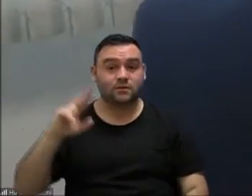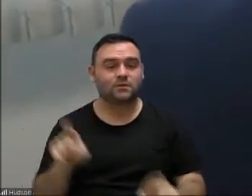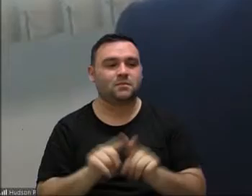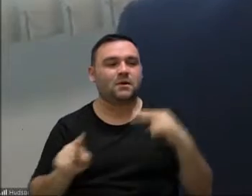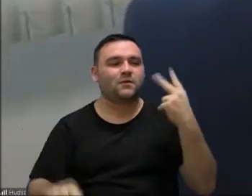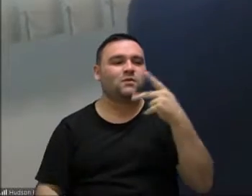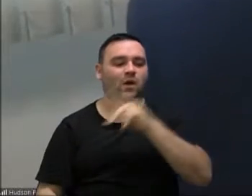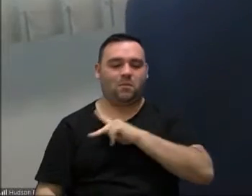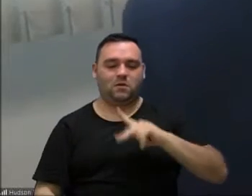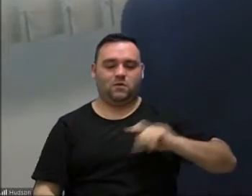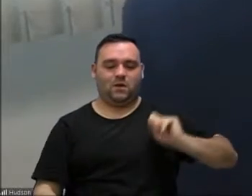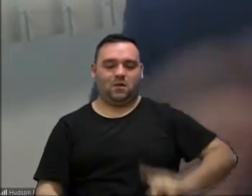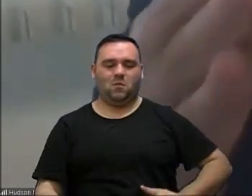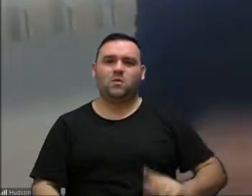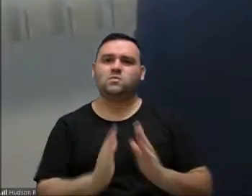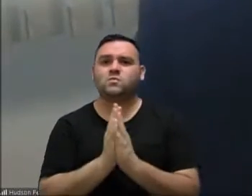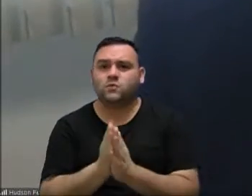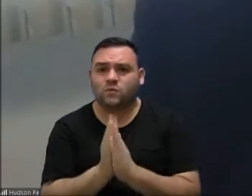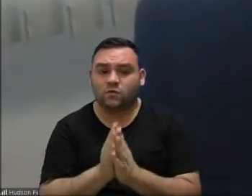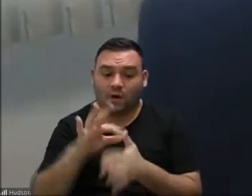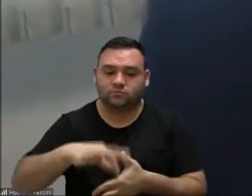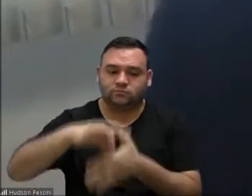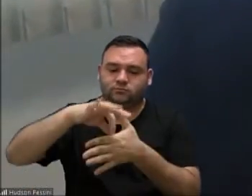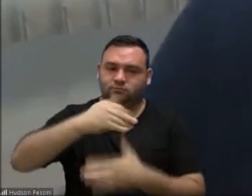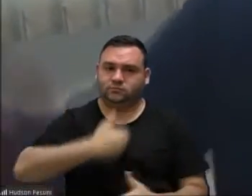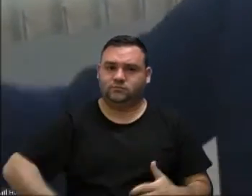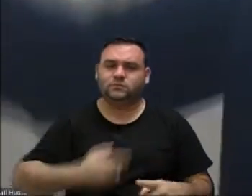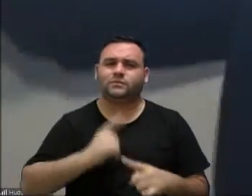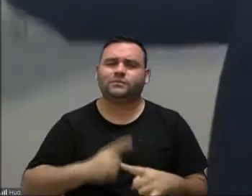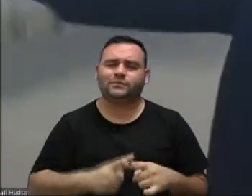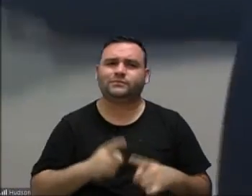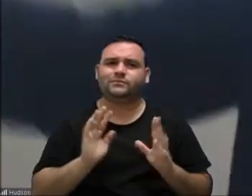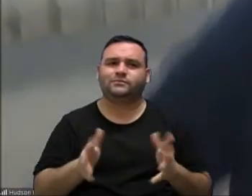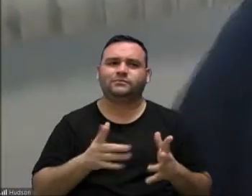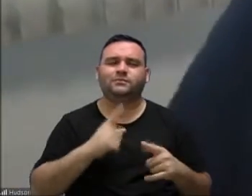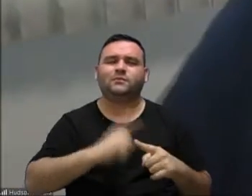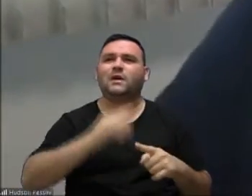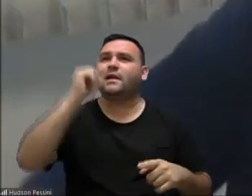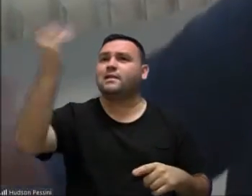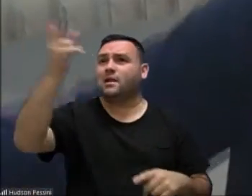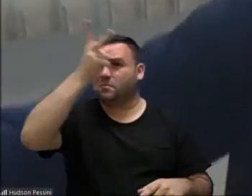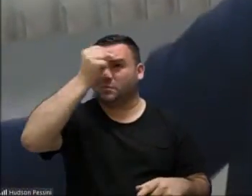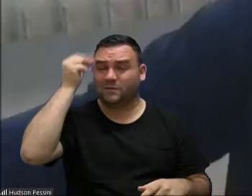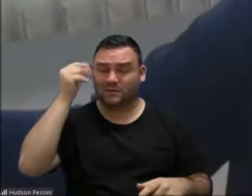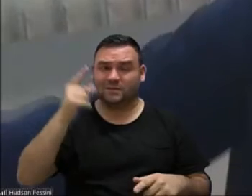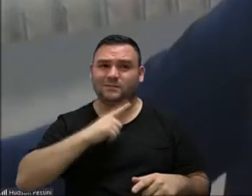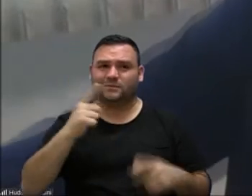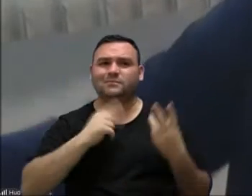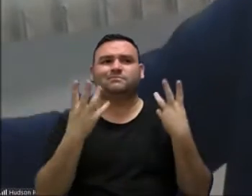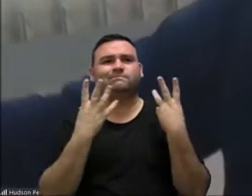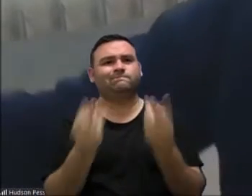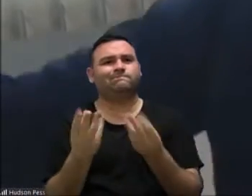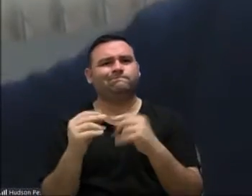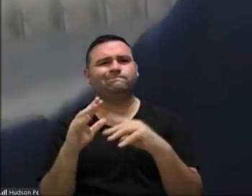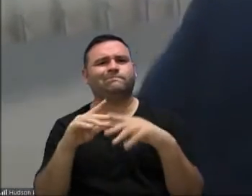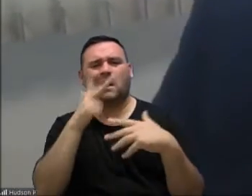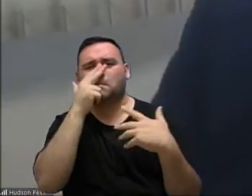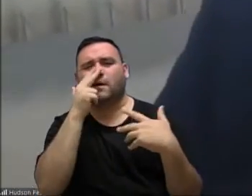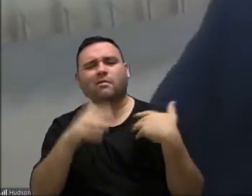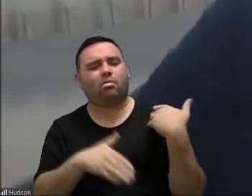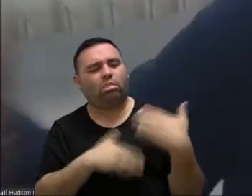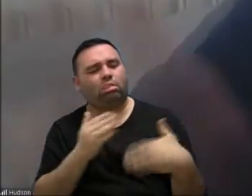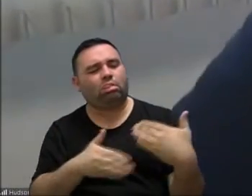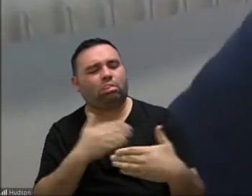vereador Apolo por exemplo por favor que é líder do governo porque já que do lado de lá existe muita enrolação